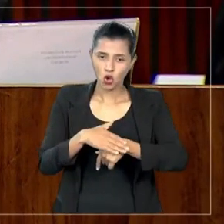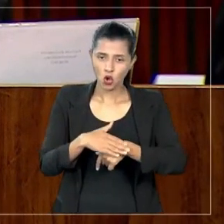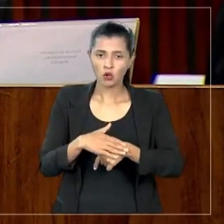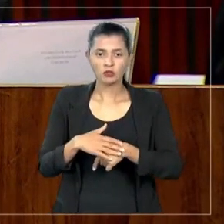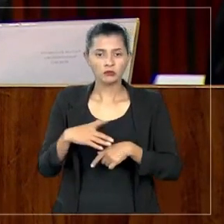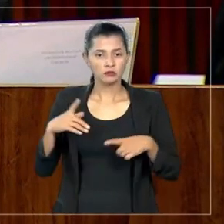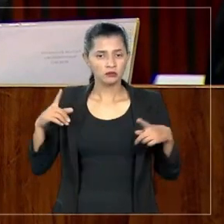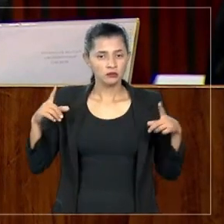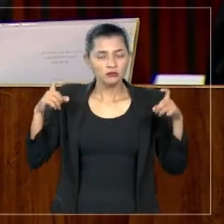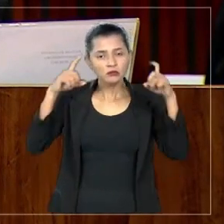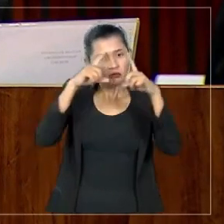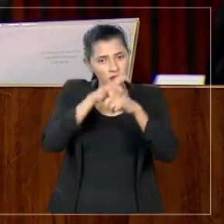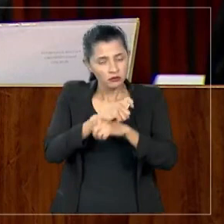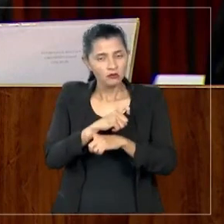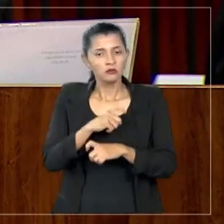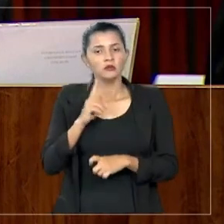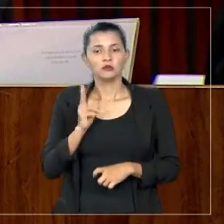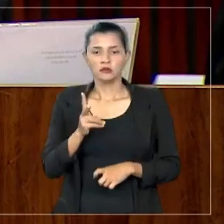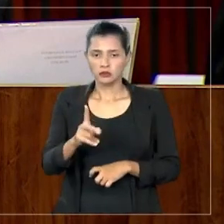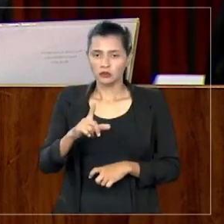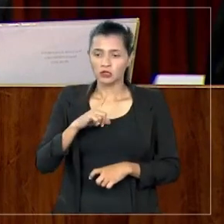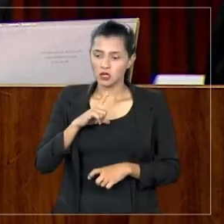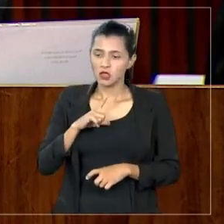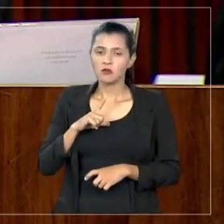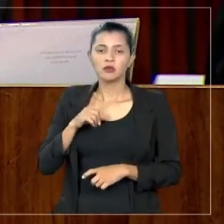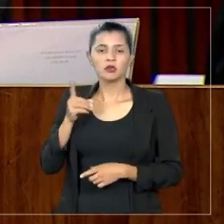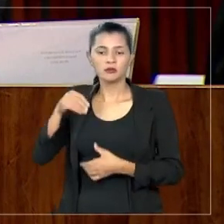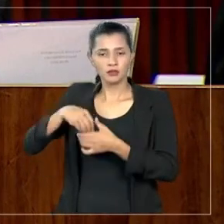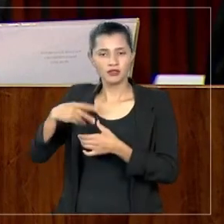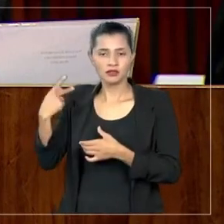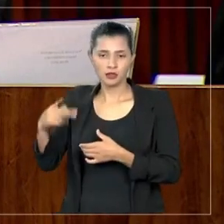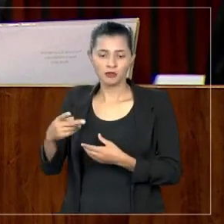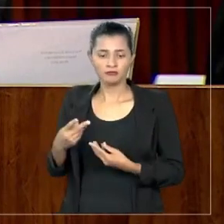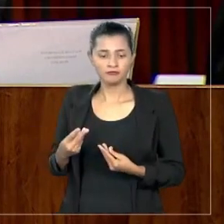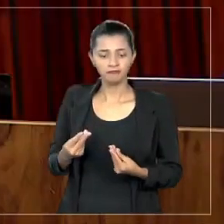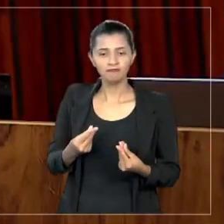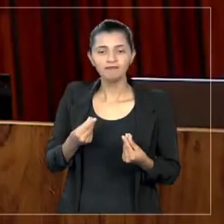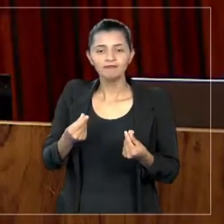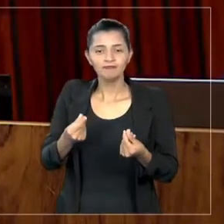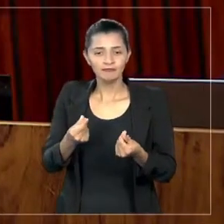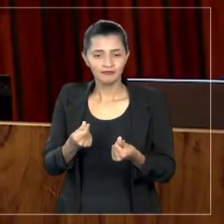mais duras há sempre em Vossa Excelência uma ternura,